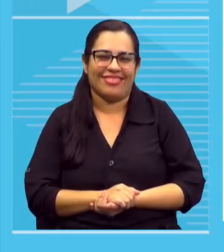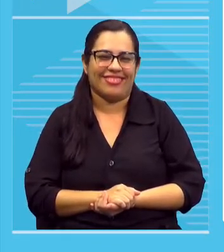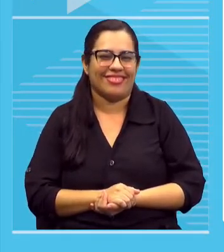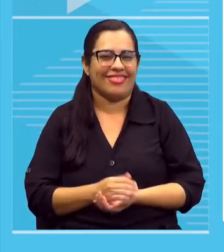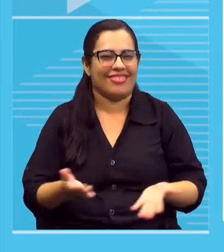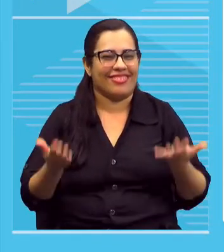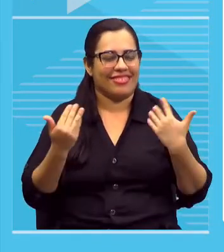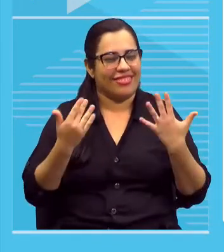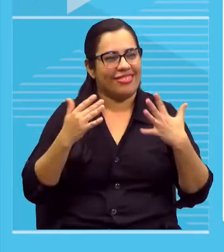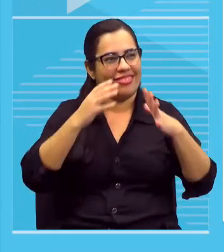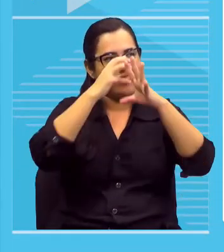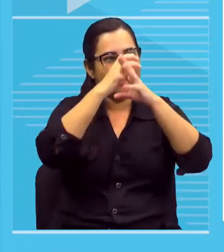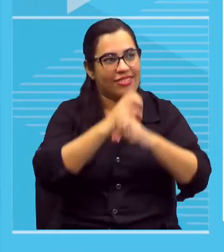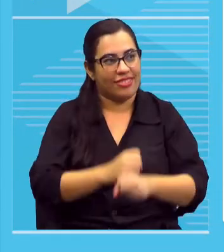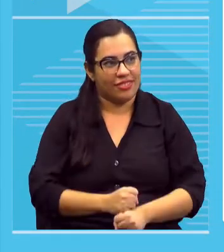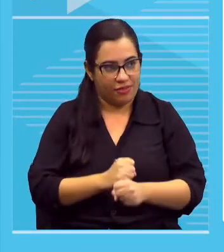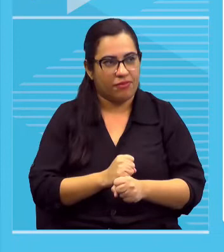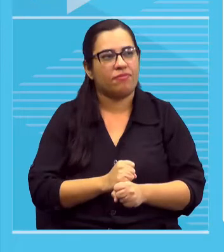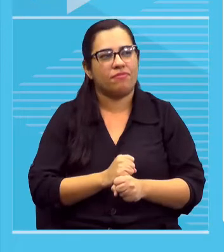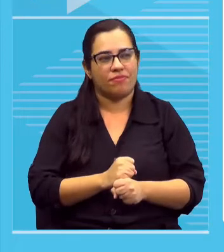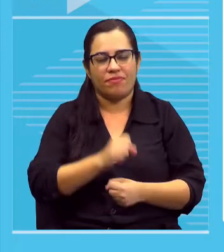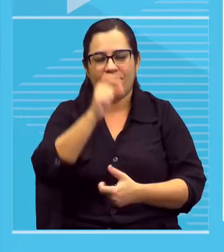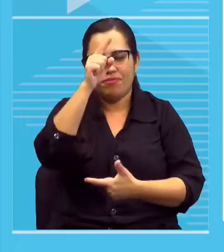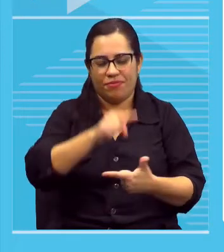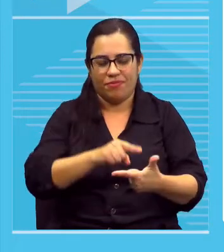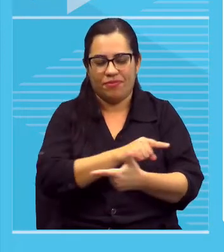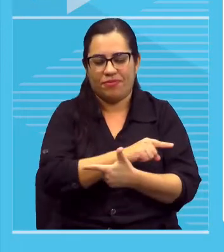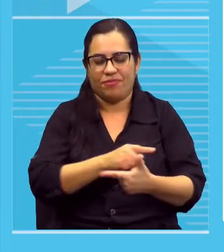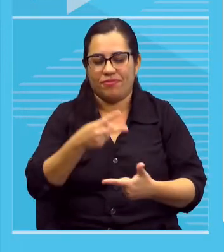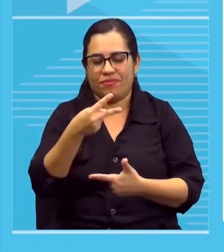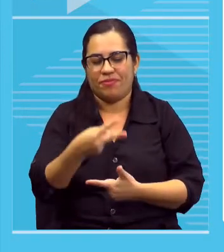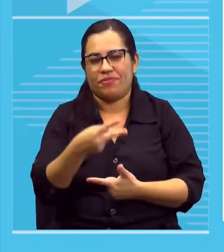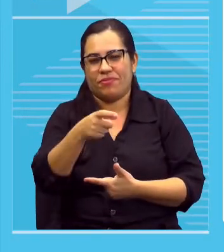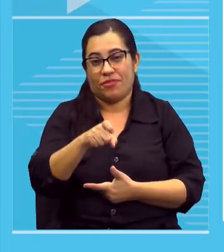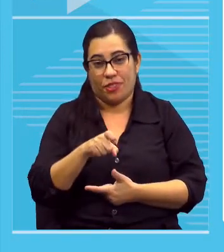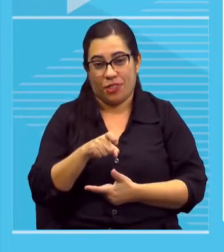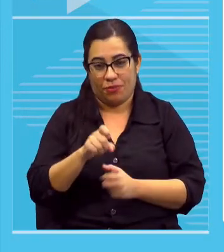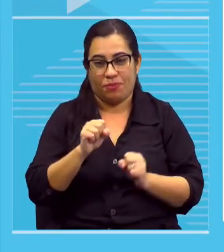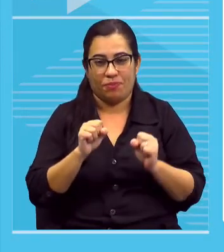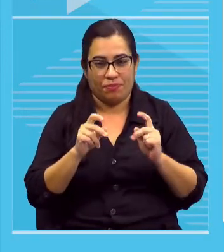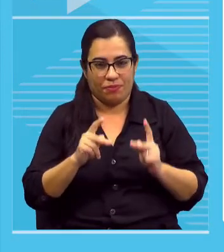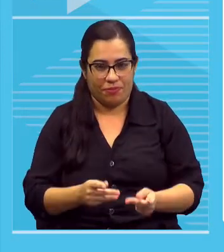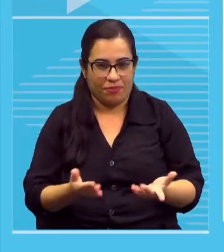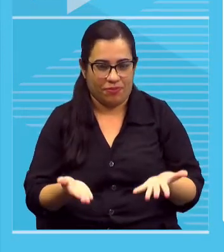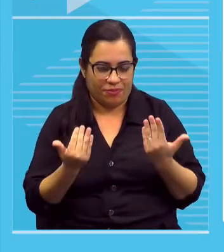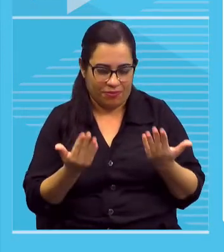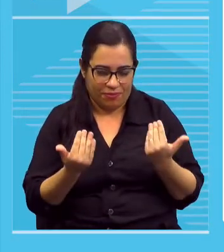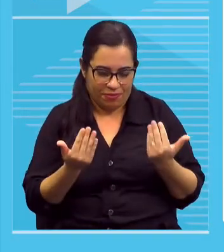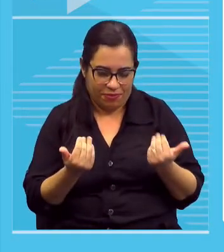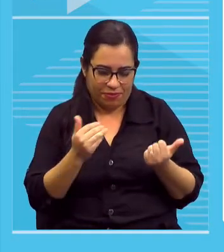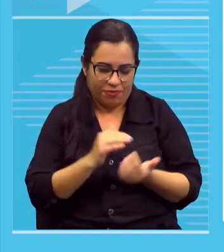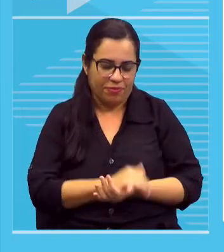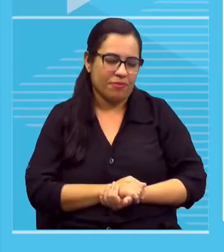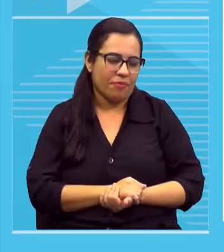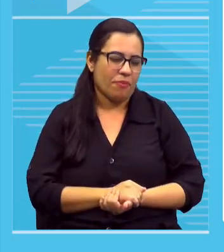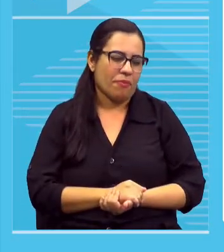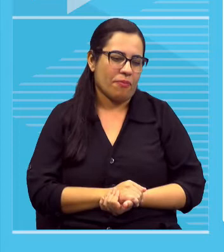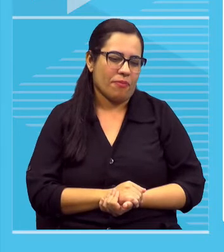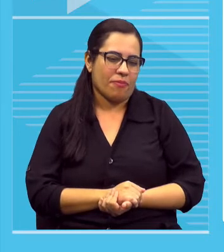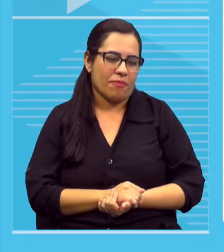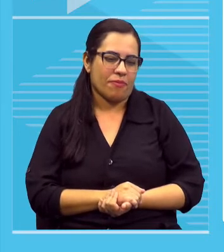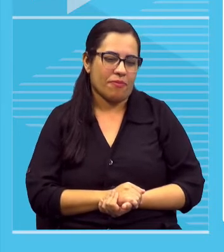vamos calcular Aqui galerinha o cosseno de 2x vamos lá